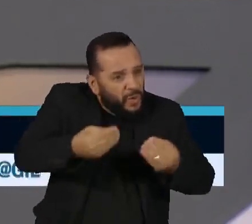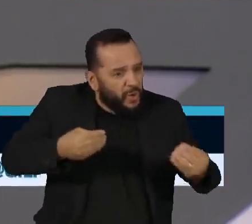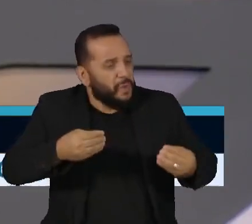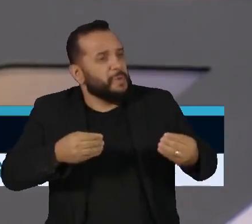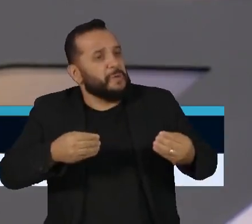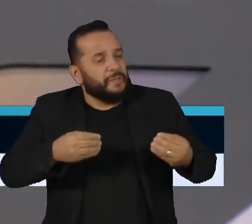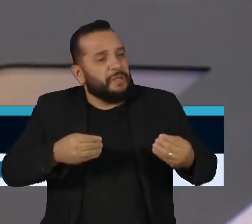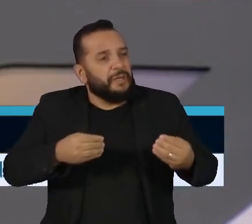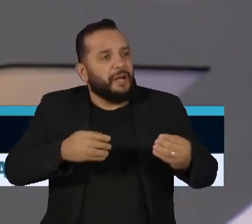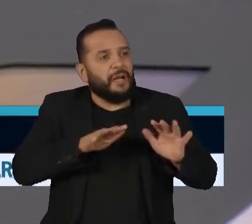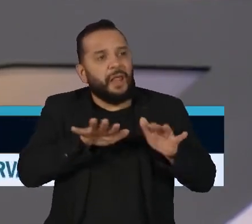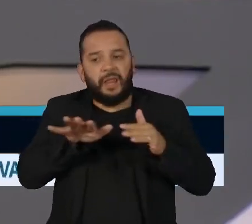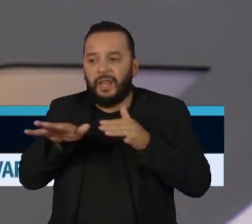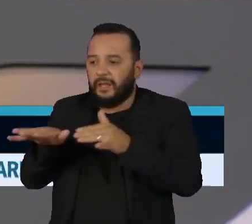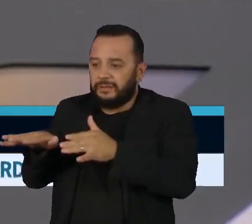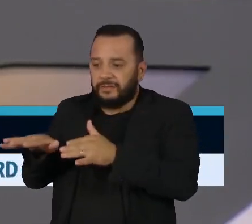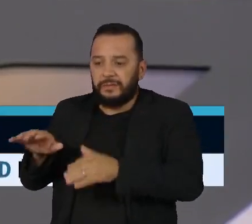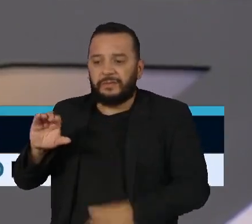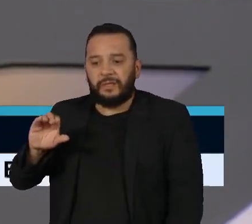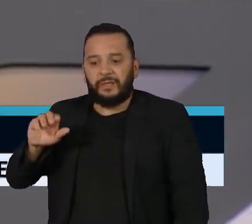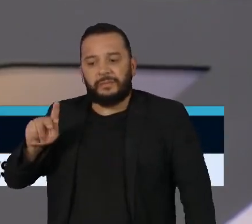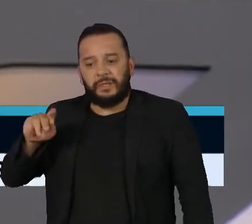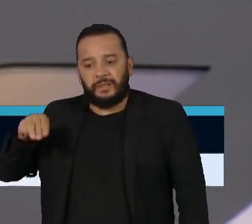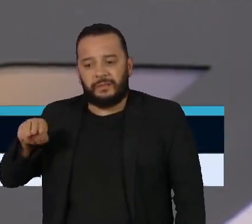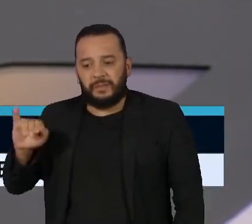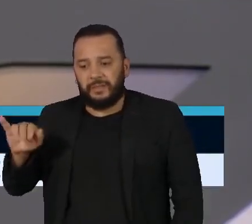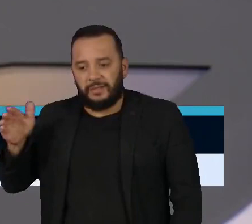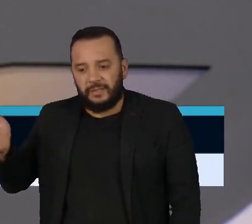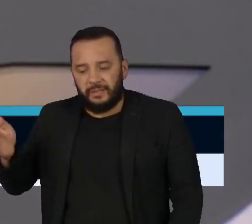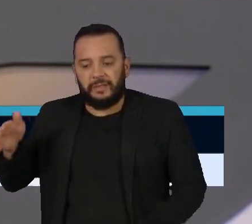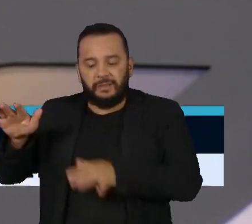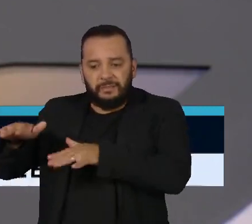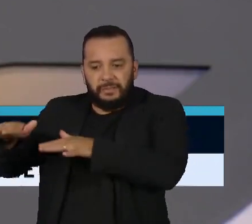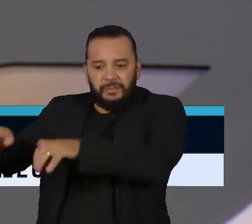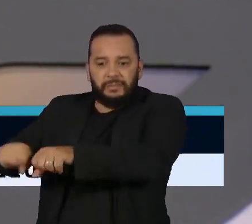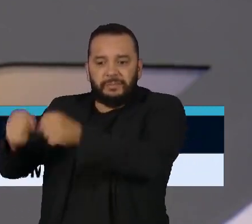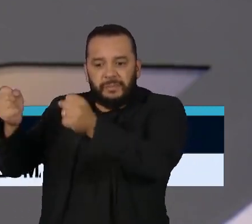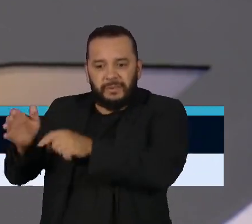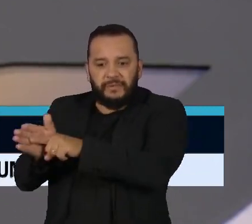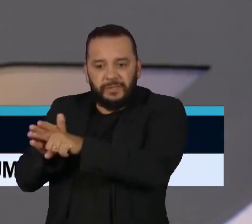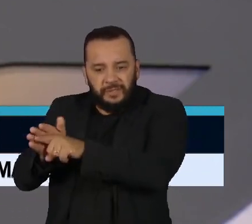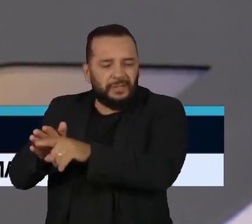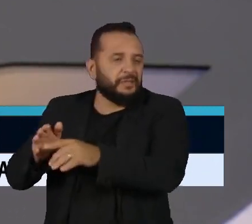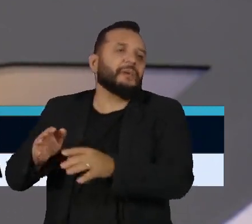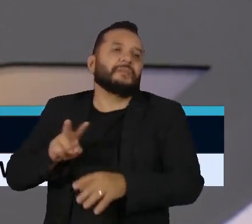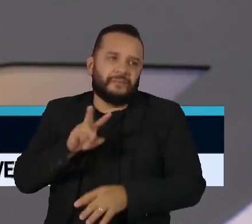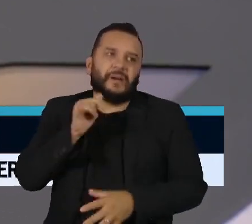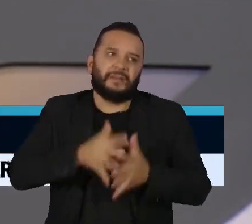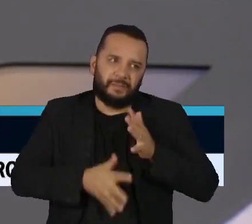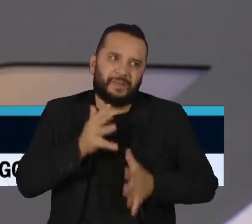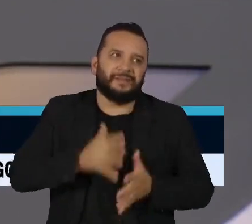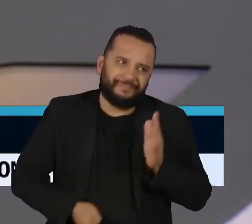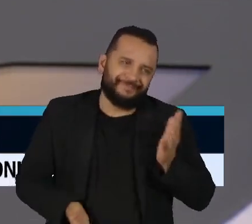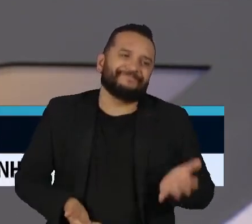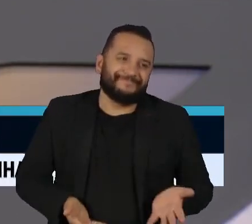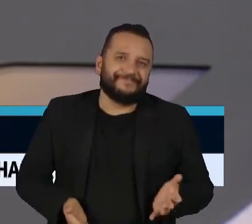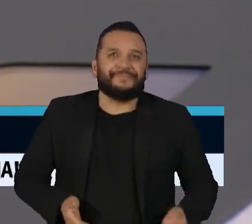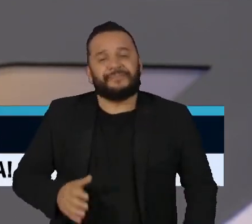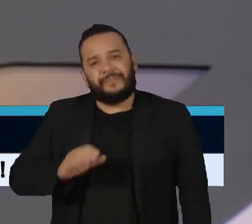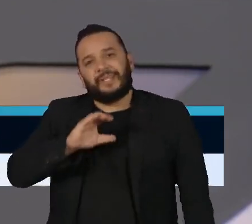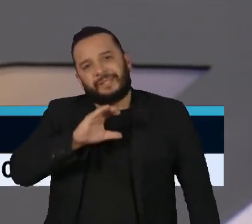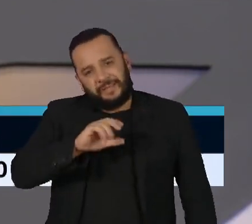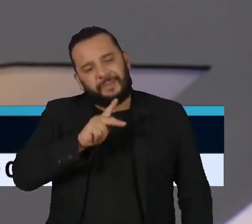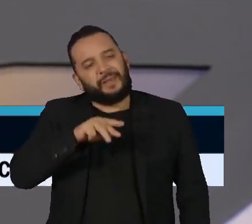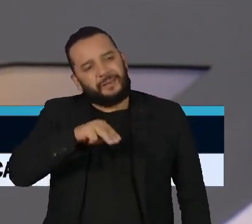aí vem todo esses ruídos que parecia que já estavam inspirados e vão atrapalhar aí e Na Linha Do que o Emerson mencionou a CPI tem